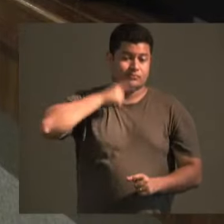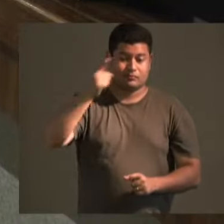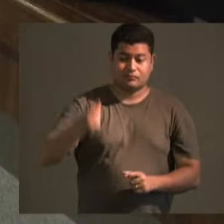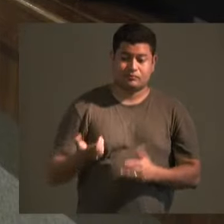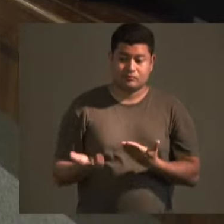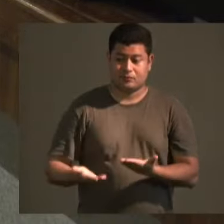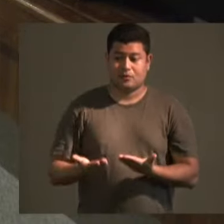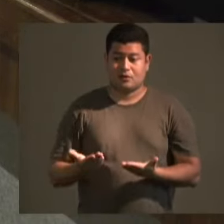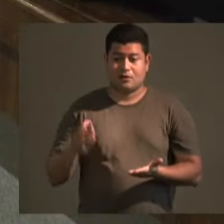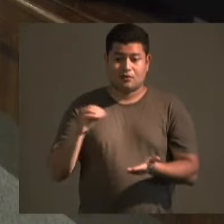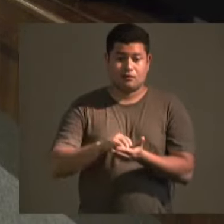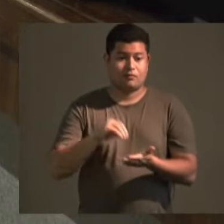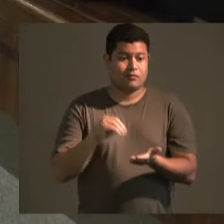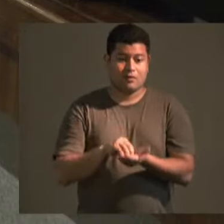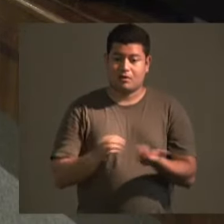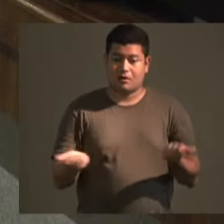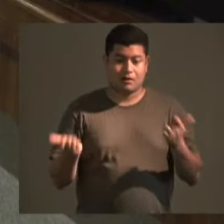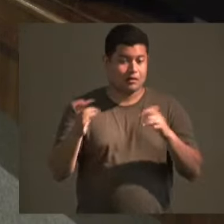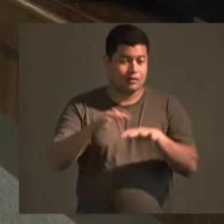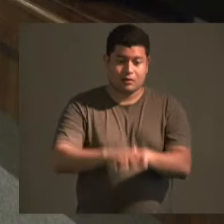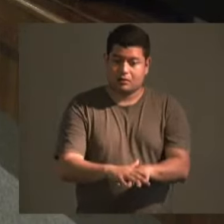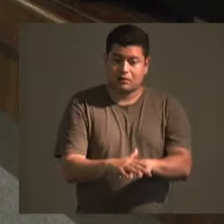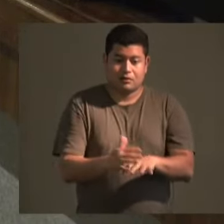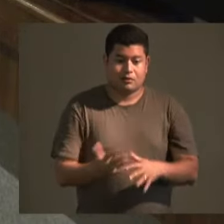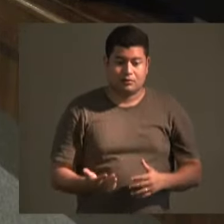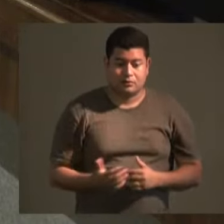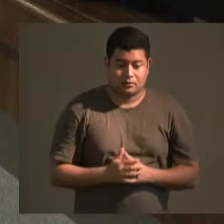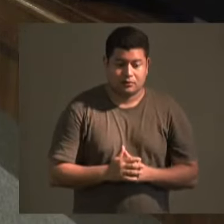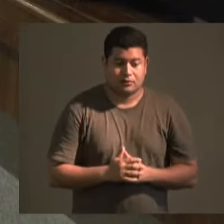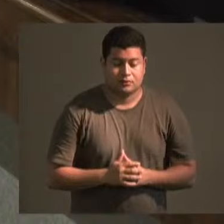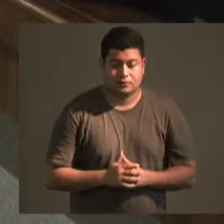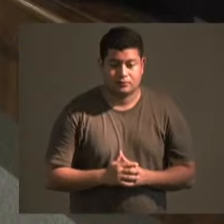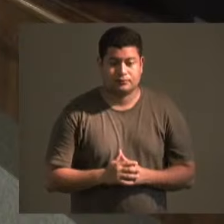não está colocando, né, não está exercendo ali os direitos